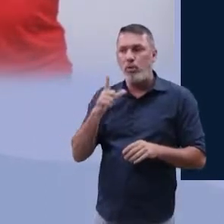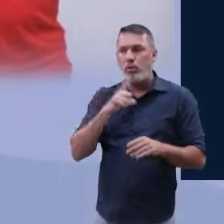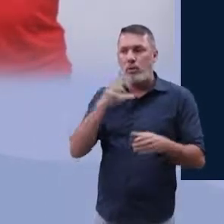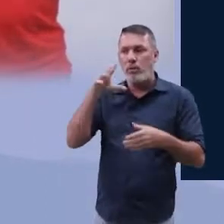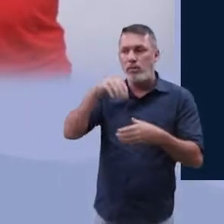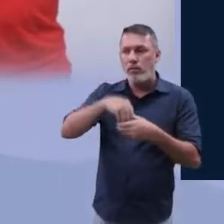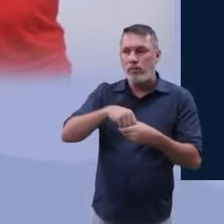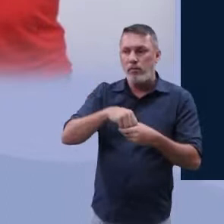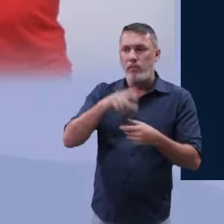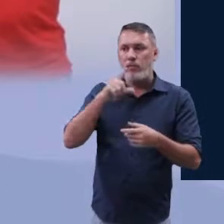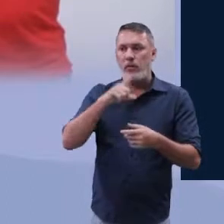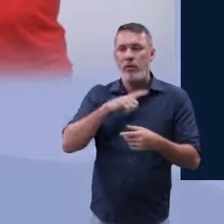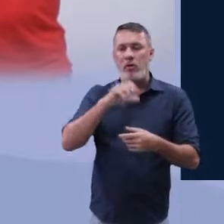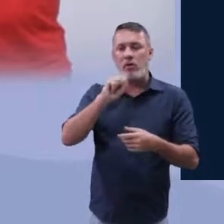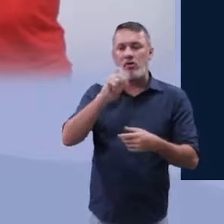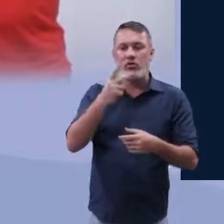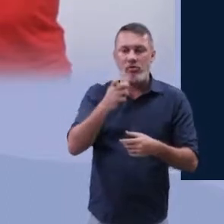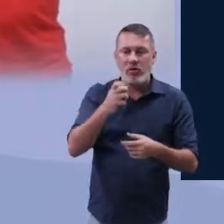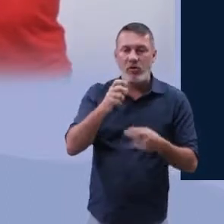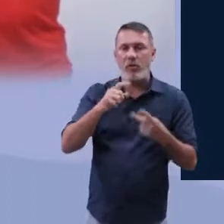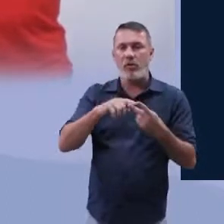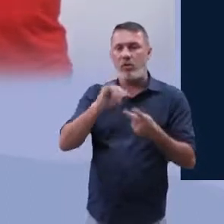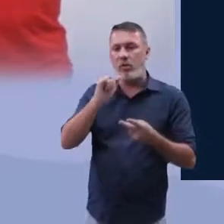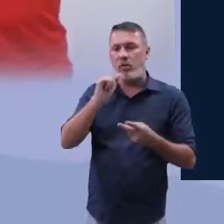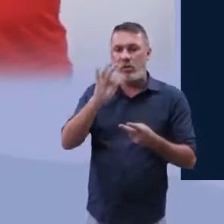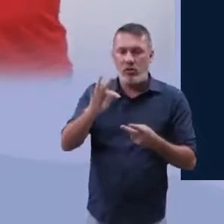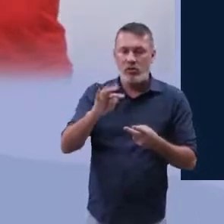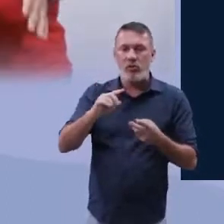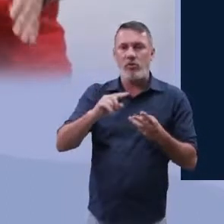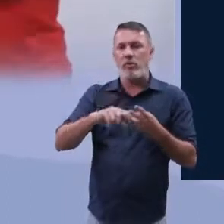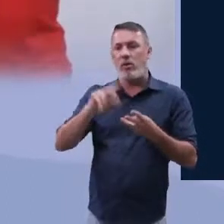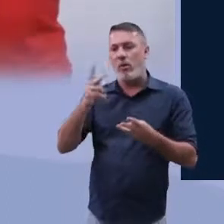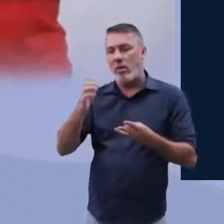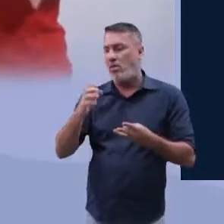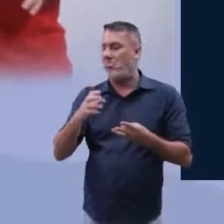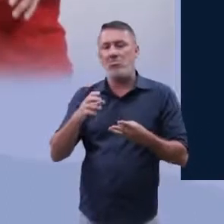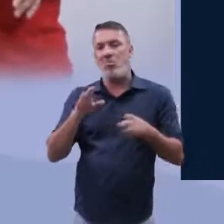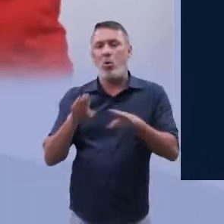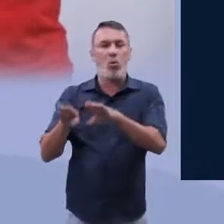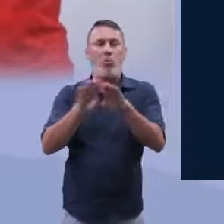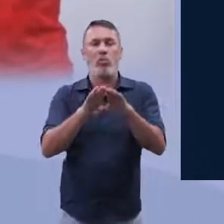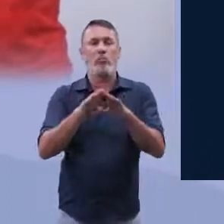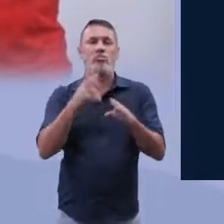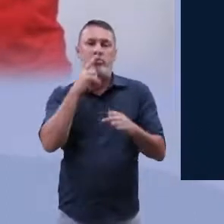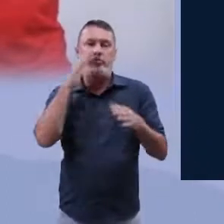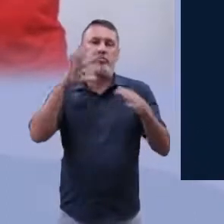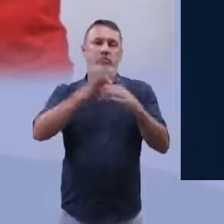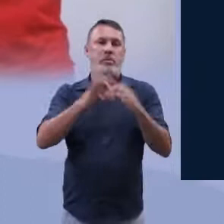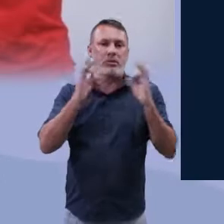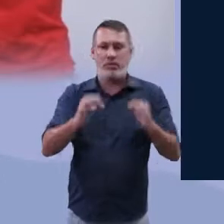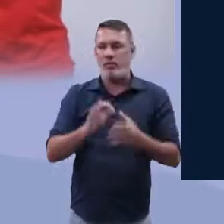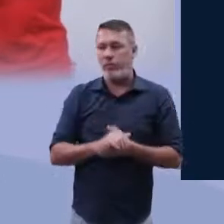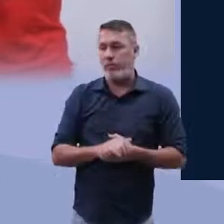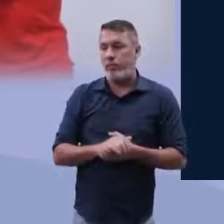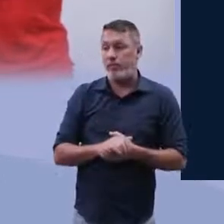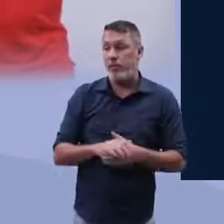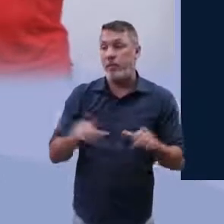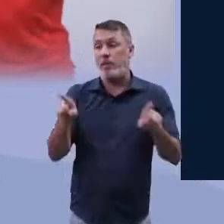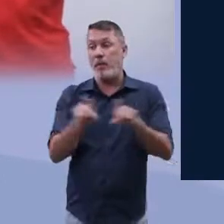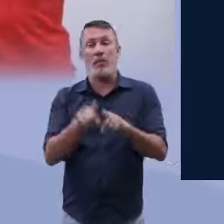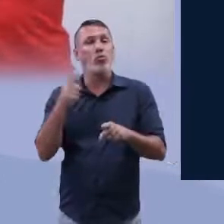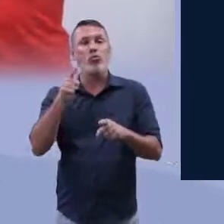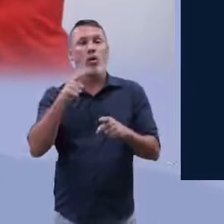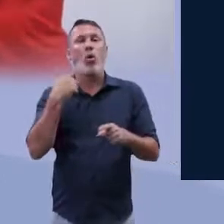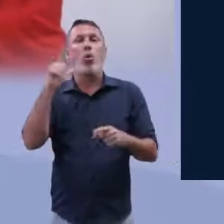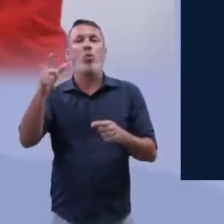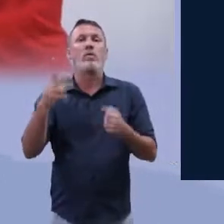importa se é I, you, he, she, it, não importa. Eles são todos iguais para todo mundo. Ainda bem, né? Facilita a nossa vida. E não